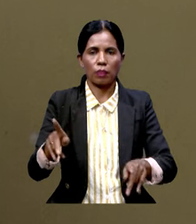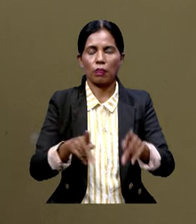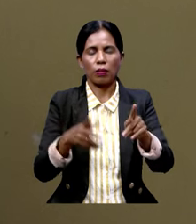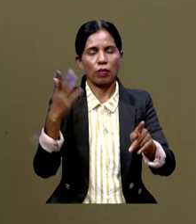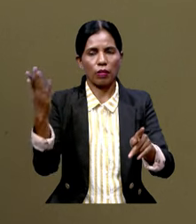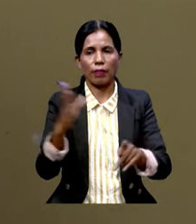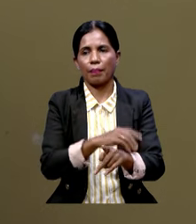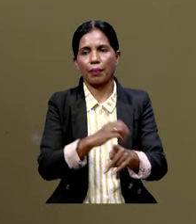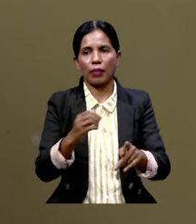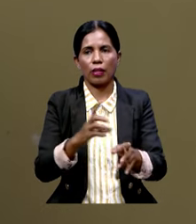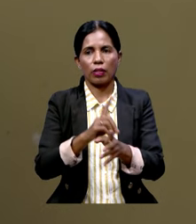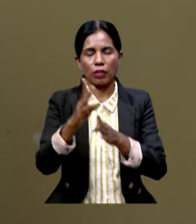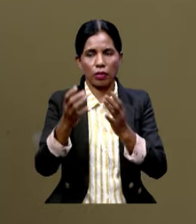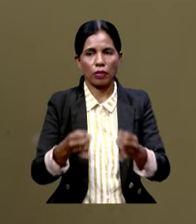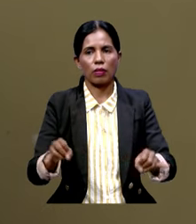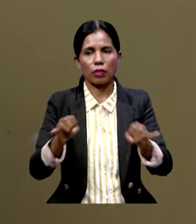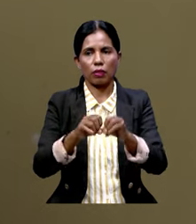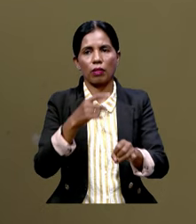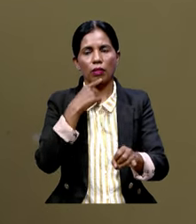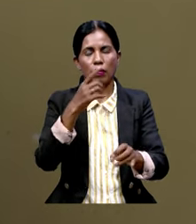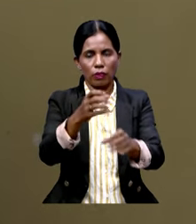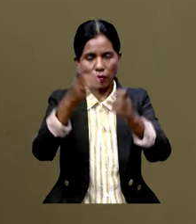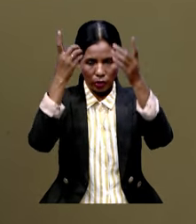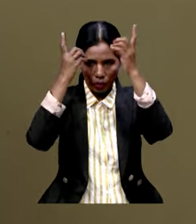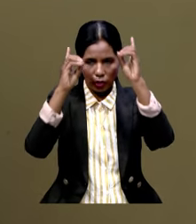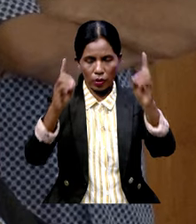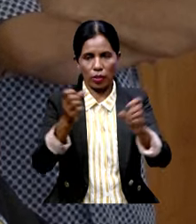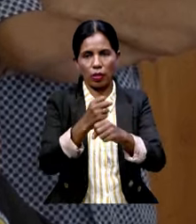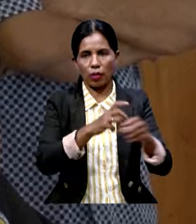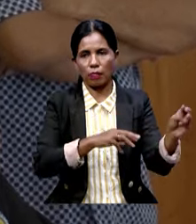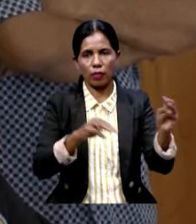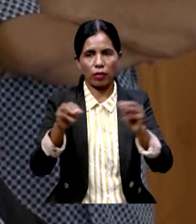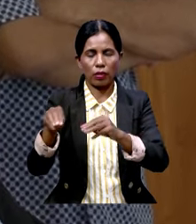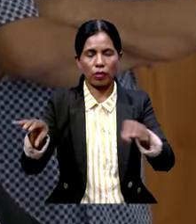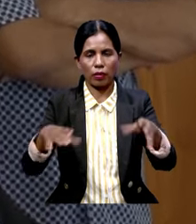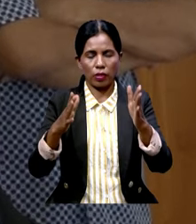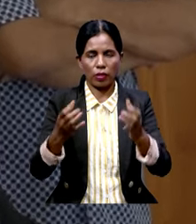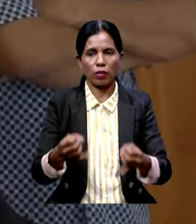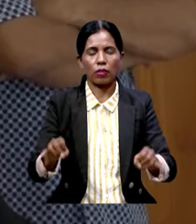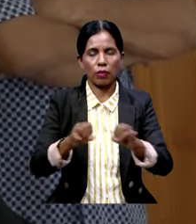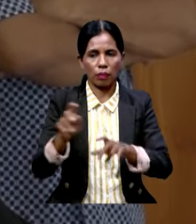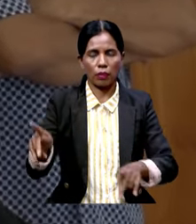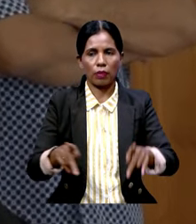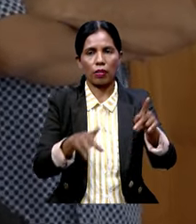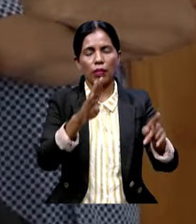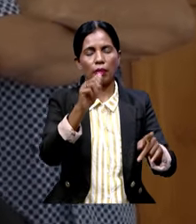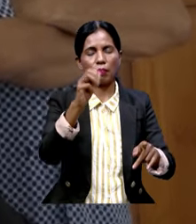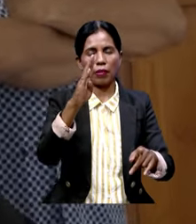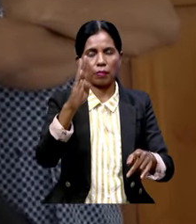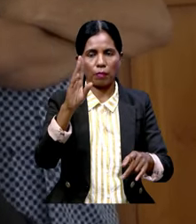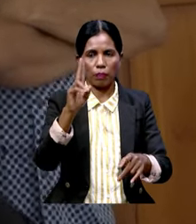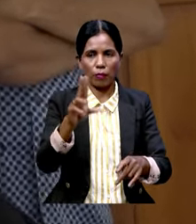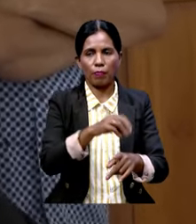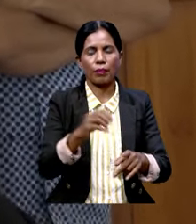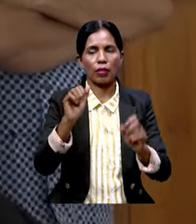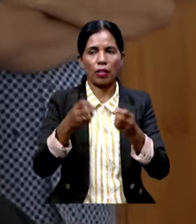before the last, né? Diretor Executivo atual foi decisão ho di halo mudança ba funcionário Sira e Instituto Público Bambu no husi decisão, né? Balu